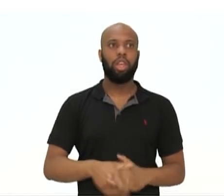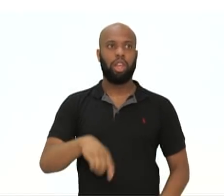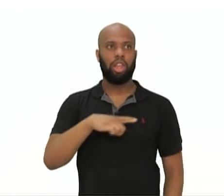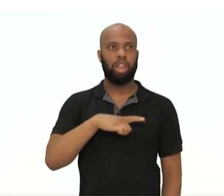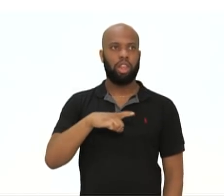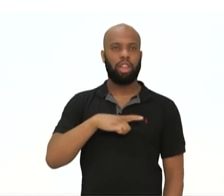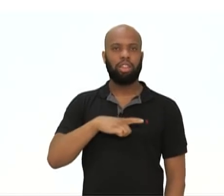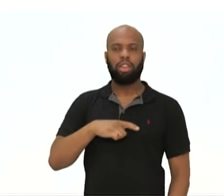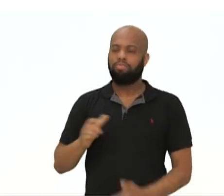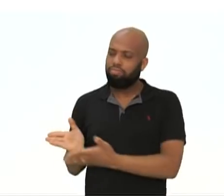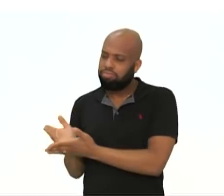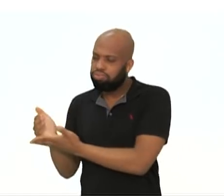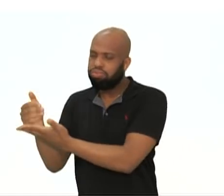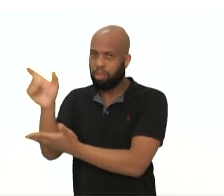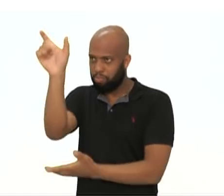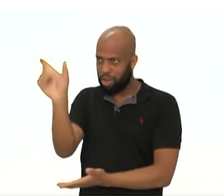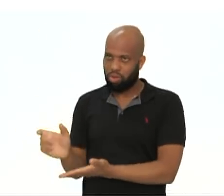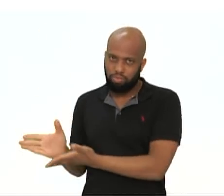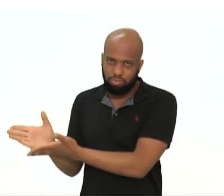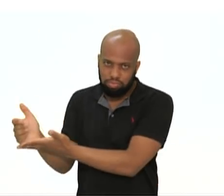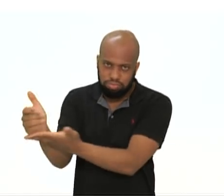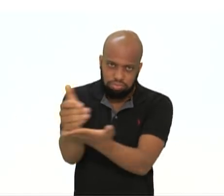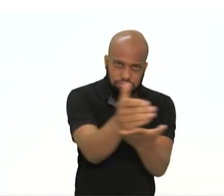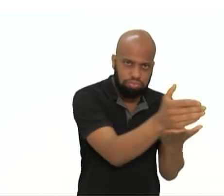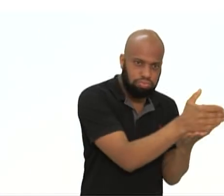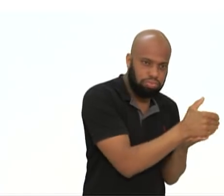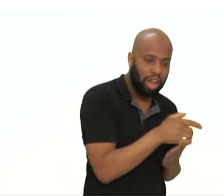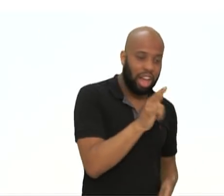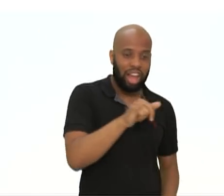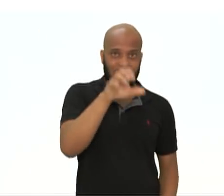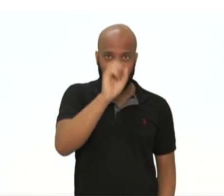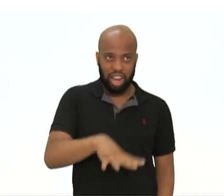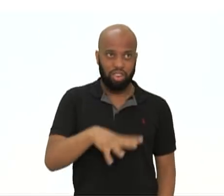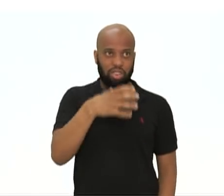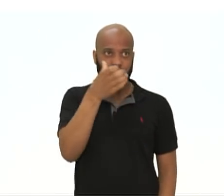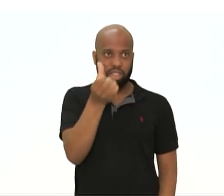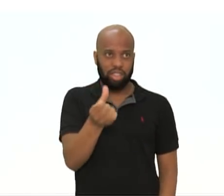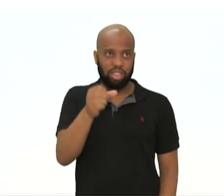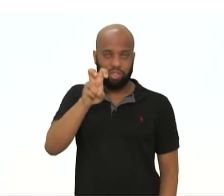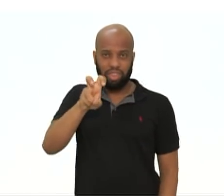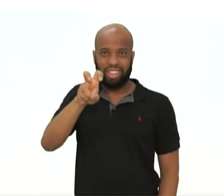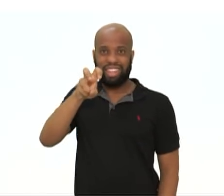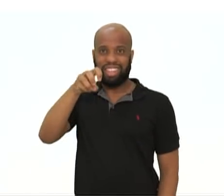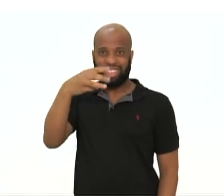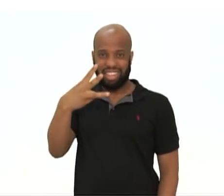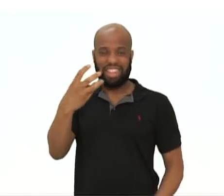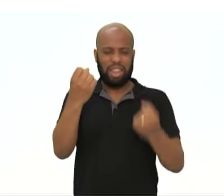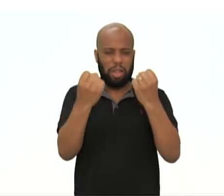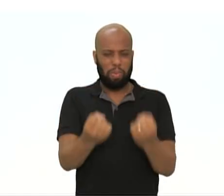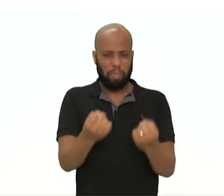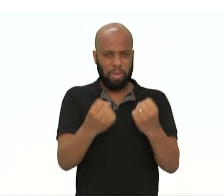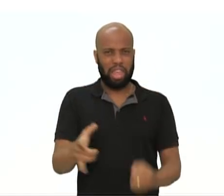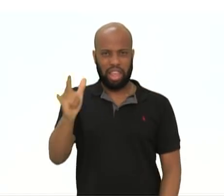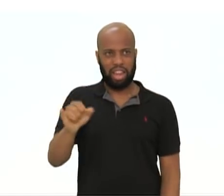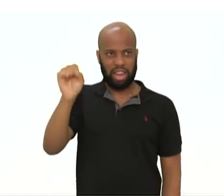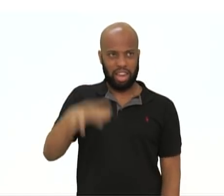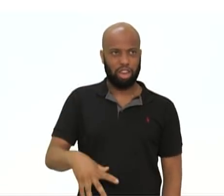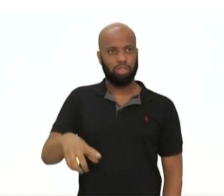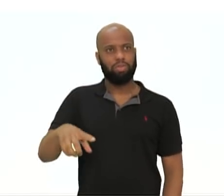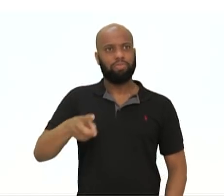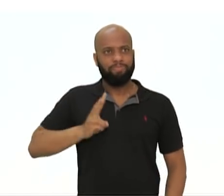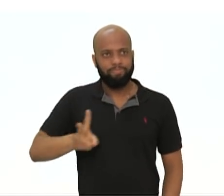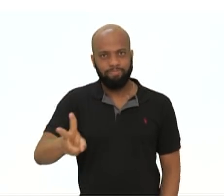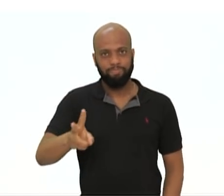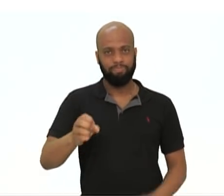Colurbe recolhe 653 toneladas de lixo em todo o Rio no primeiro dia do ano. A quantidade total de